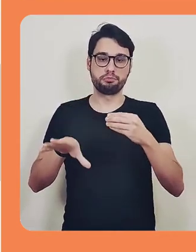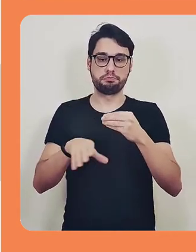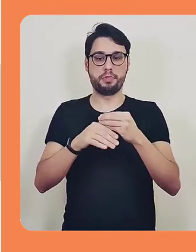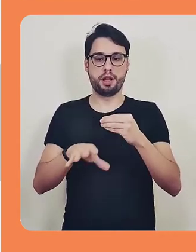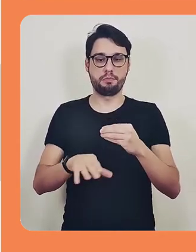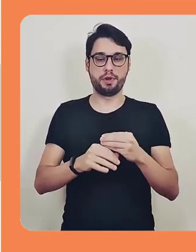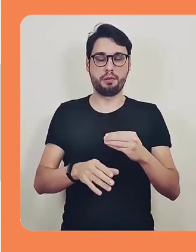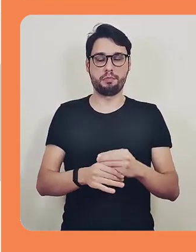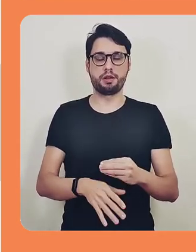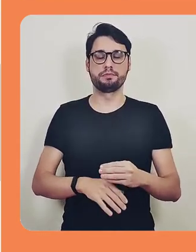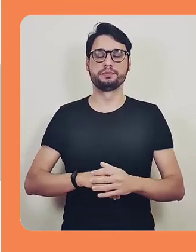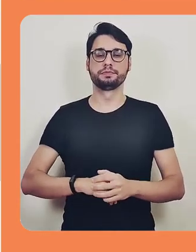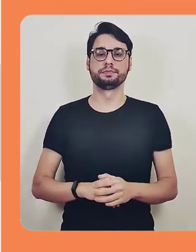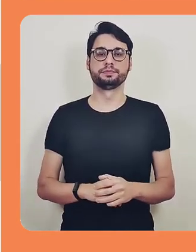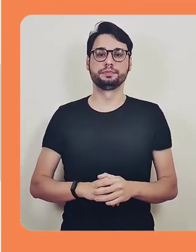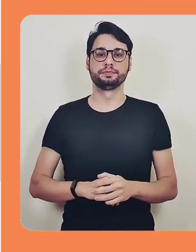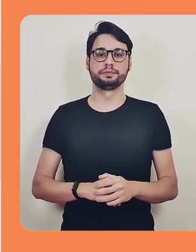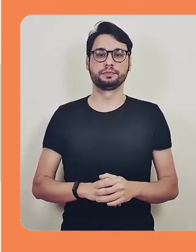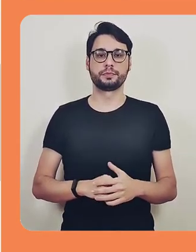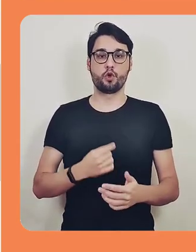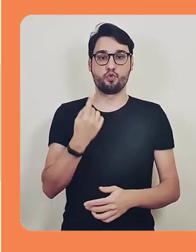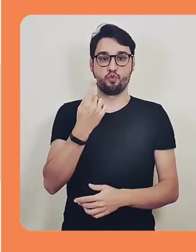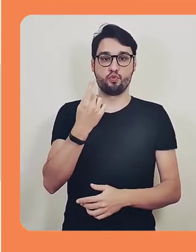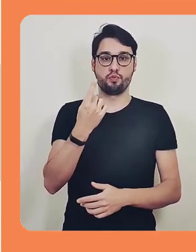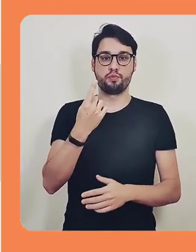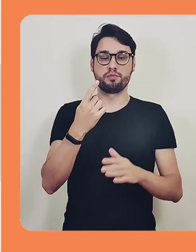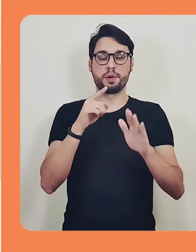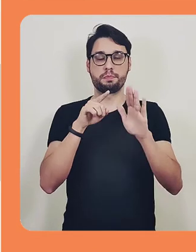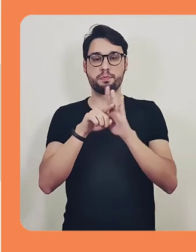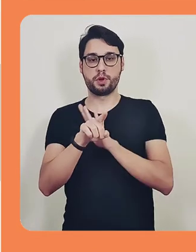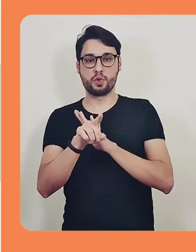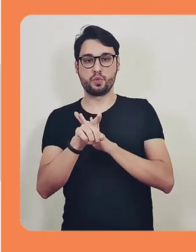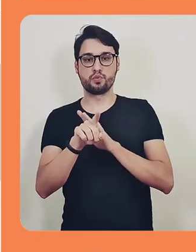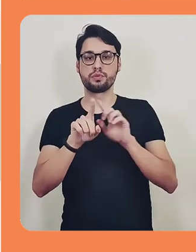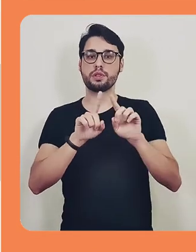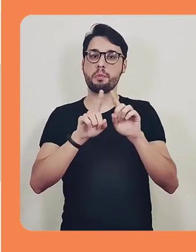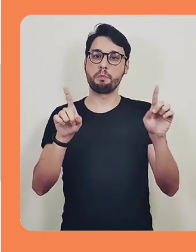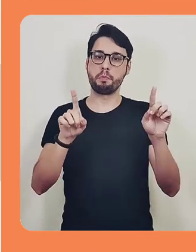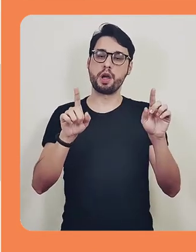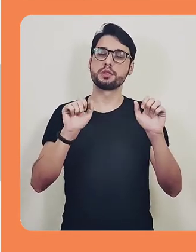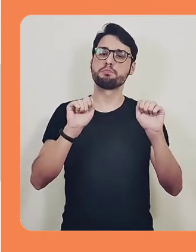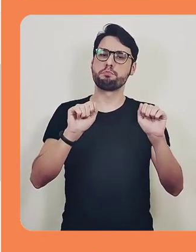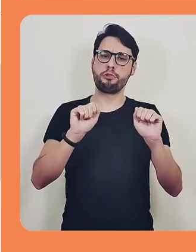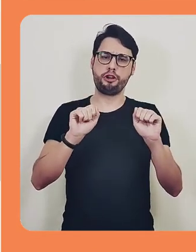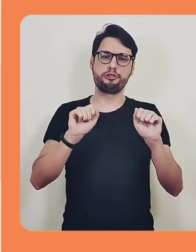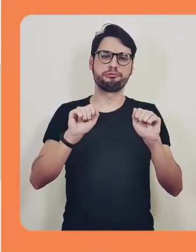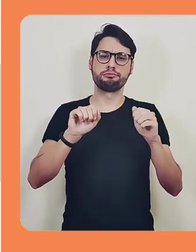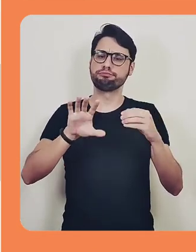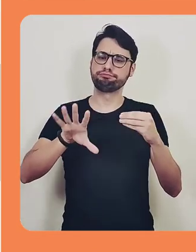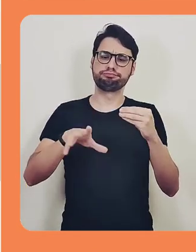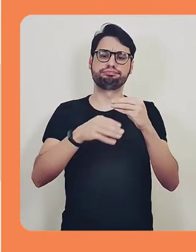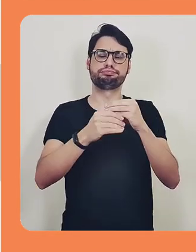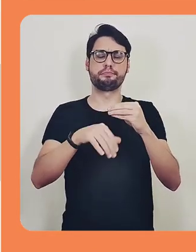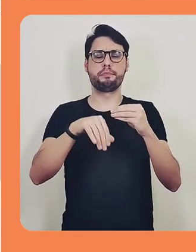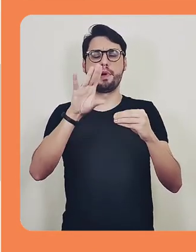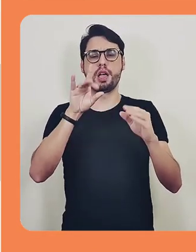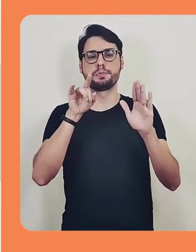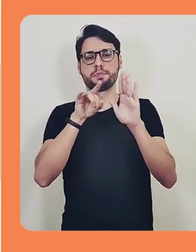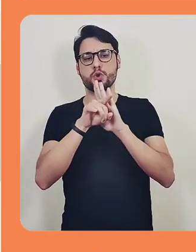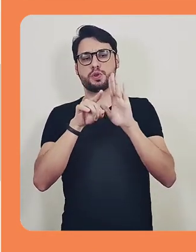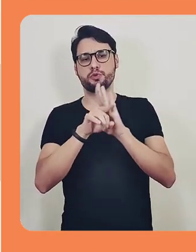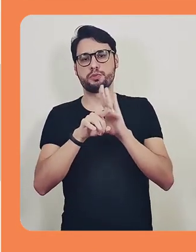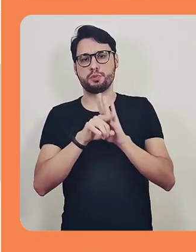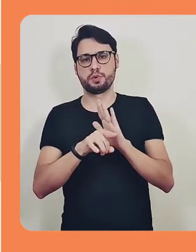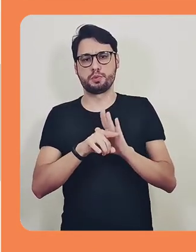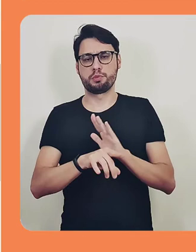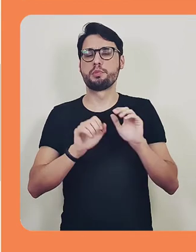E você pode, então, adicionar mais afirmações. Então, apenas tenho aqui apenas uma pergunta,